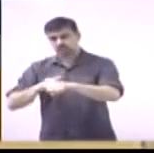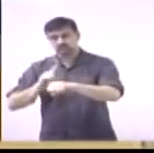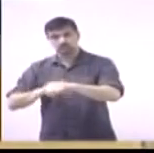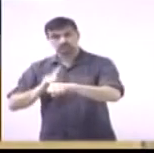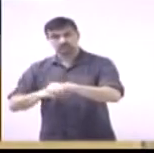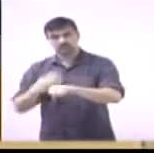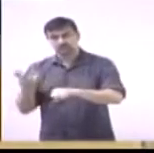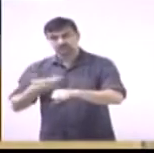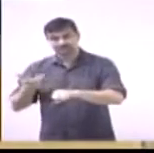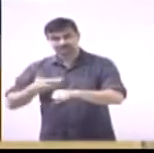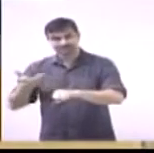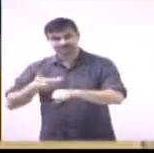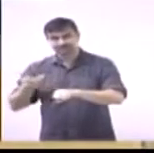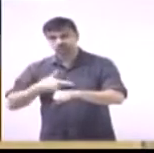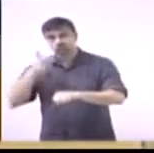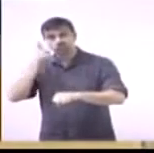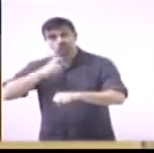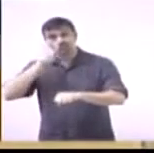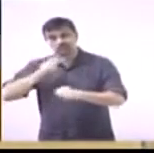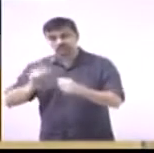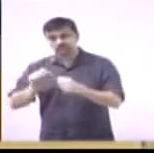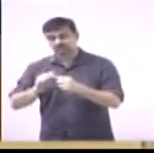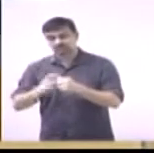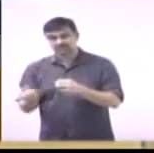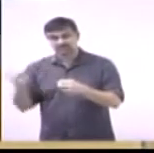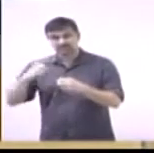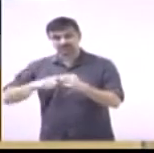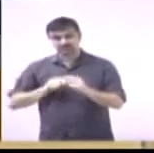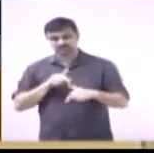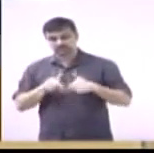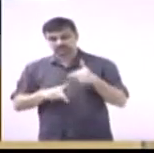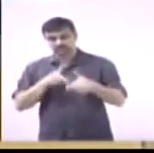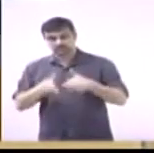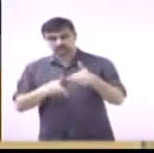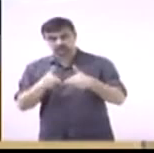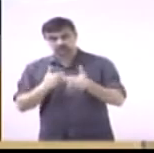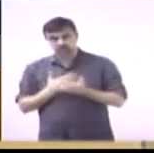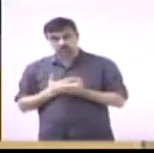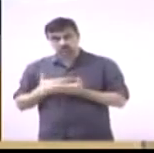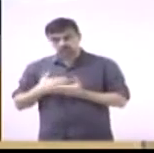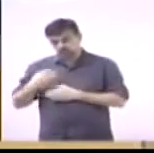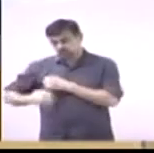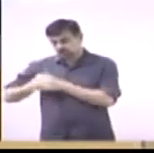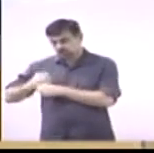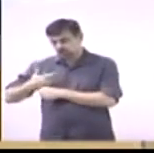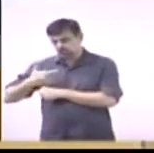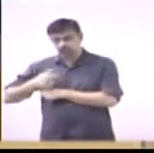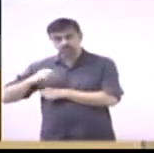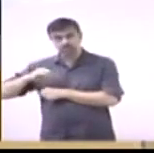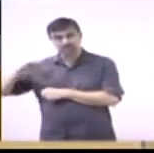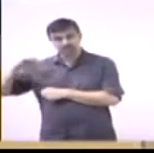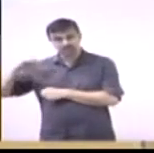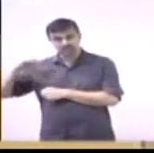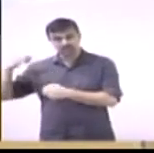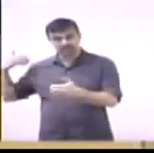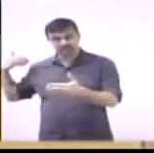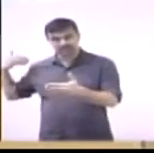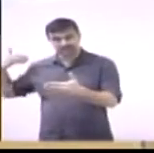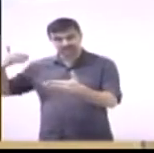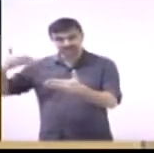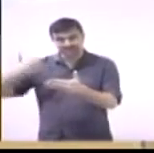tempo, ter retomado o trabalho que foi iniciado em 2009, conforme eu já